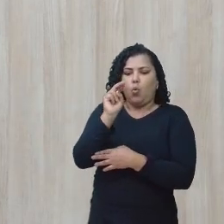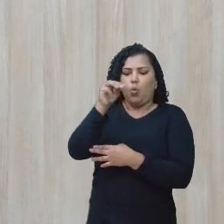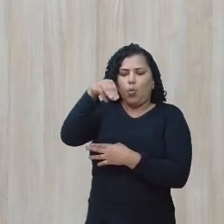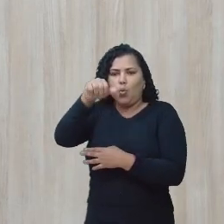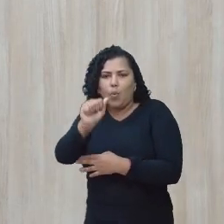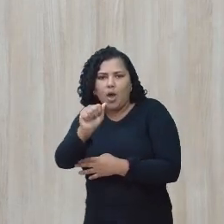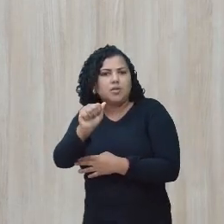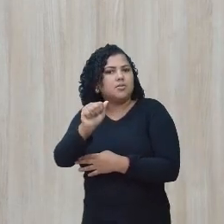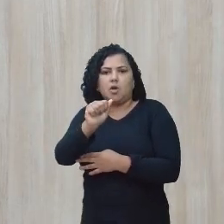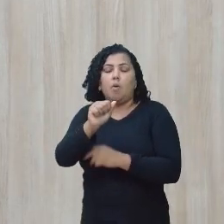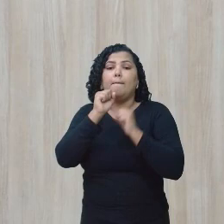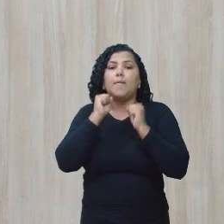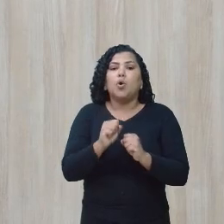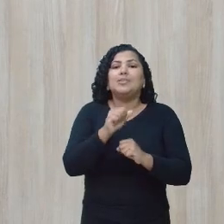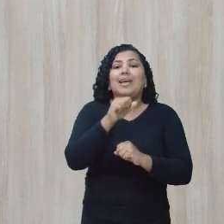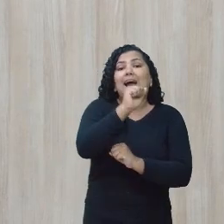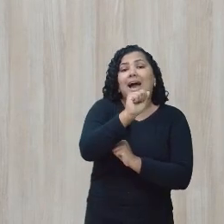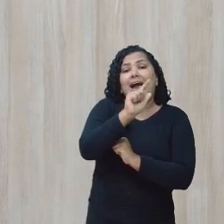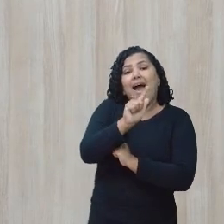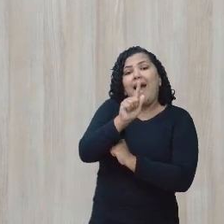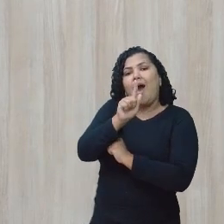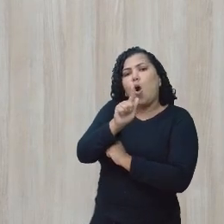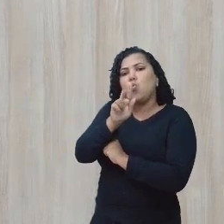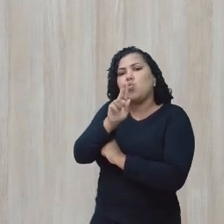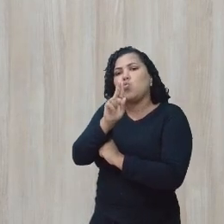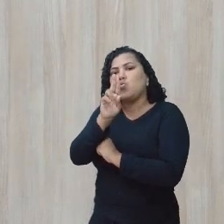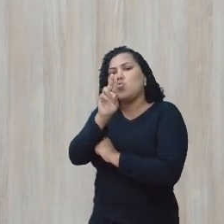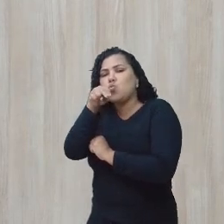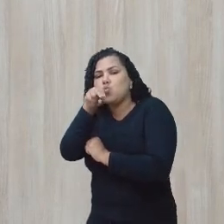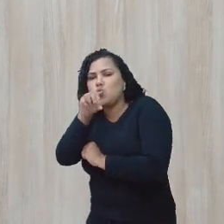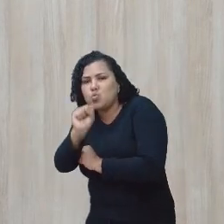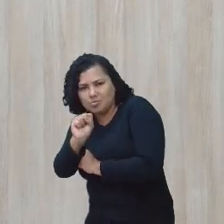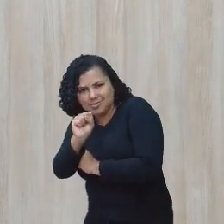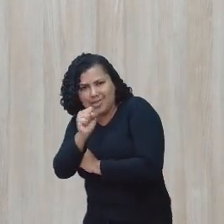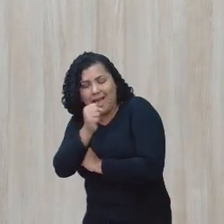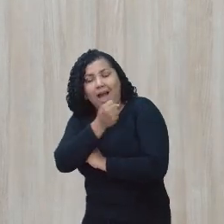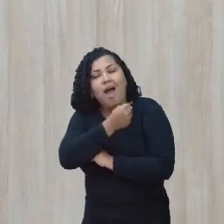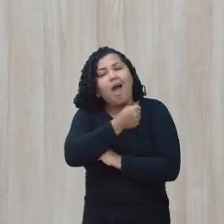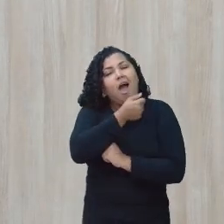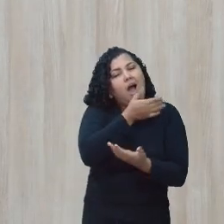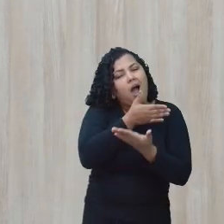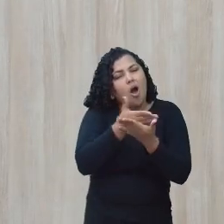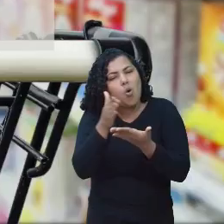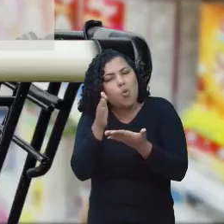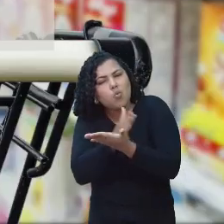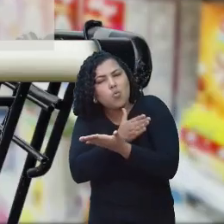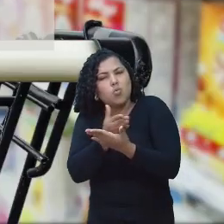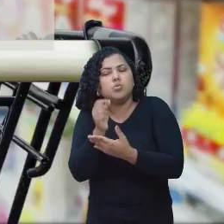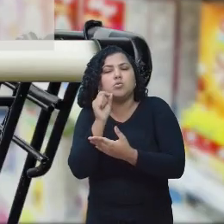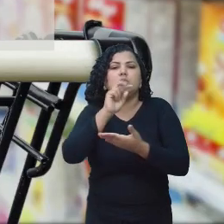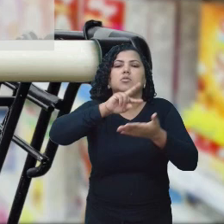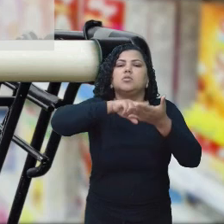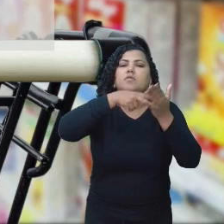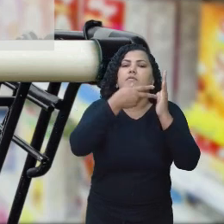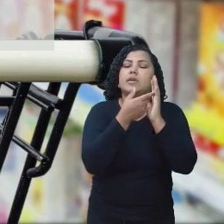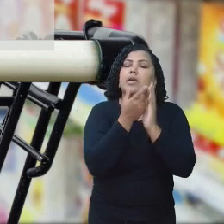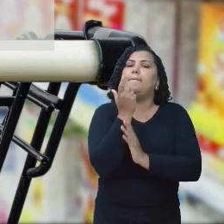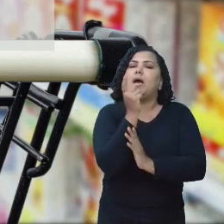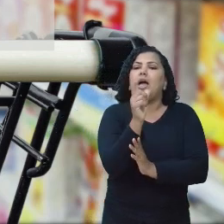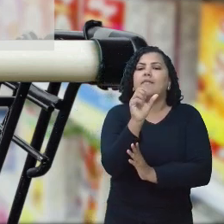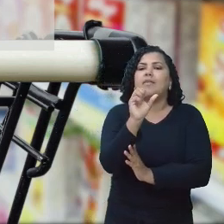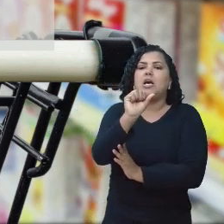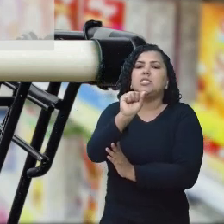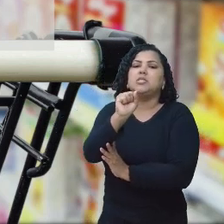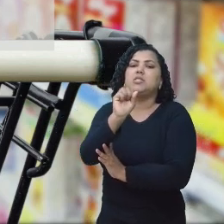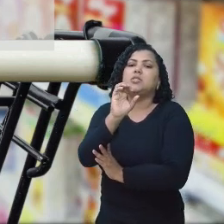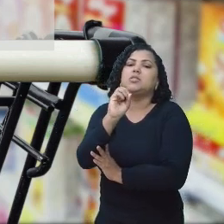dizer alguns, ou algum, ou algo, que é tudo essa palavra aqui, ó, some. Lembrando que você não pronuncia o E